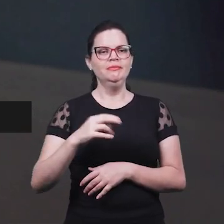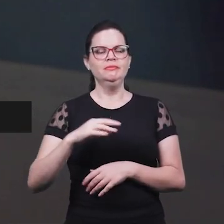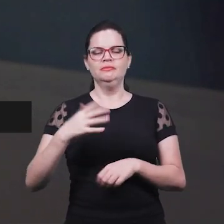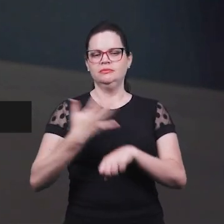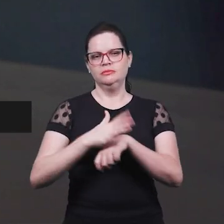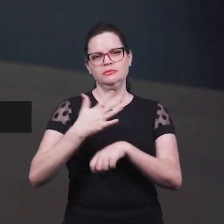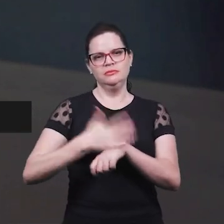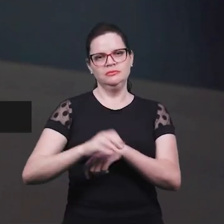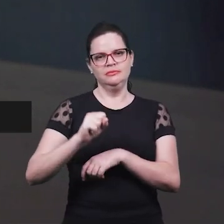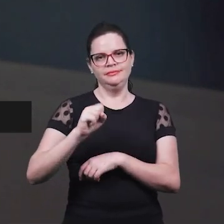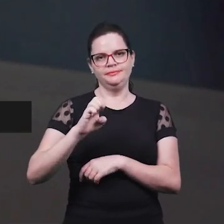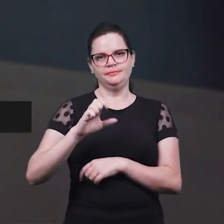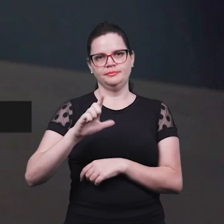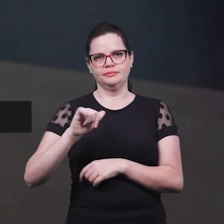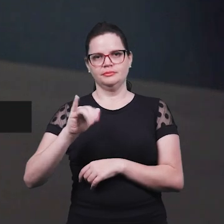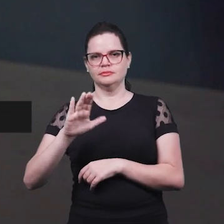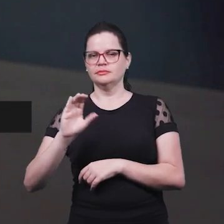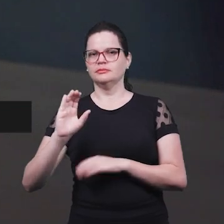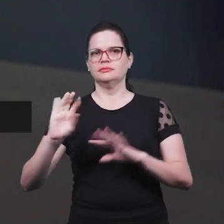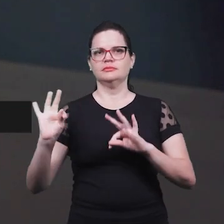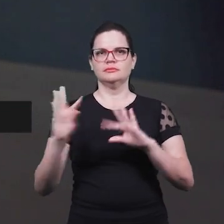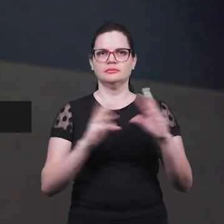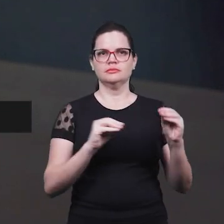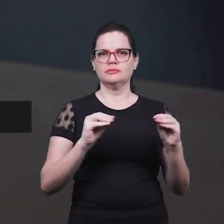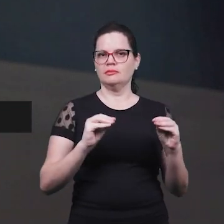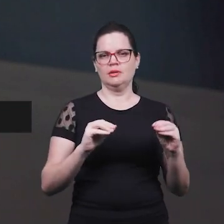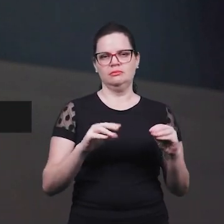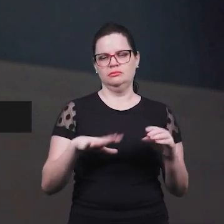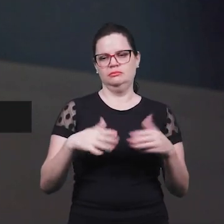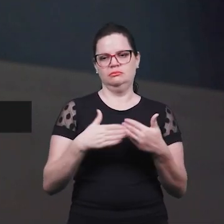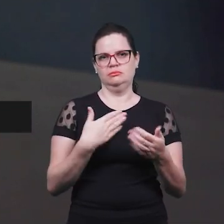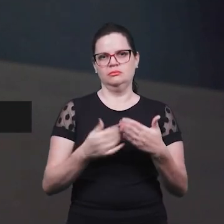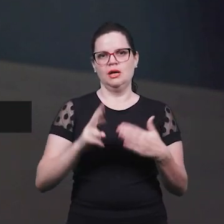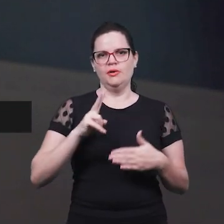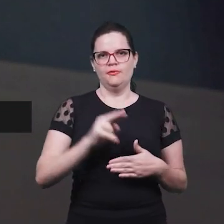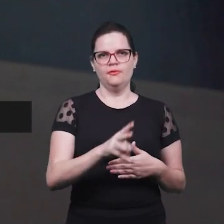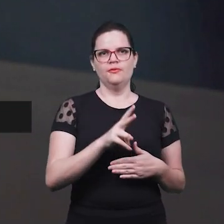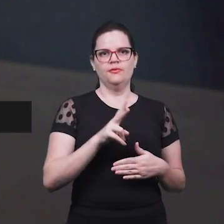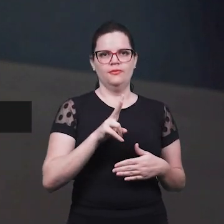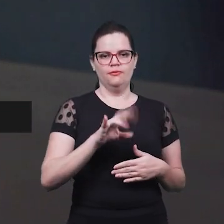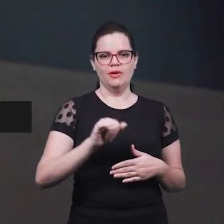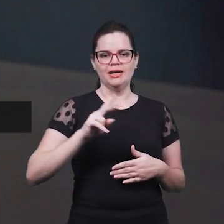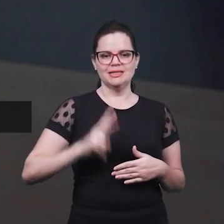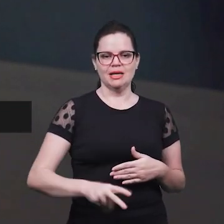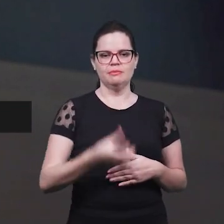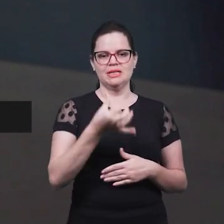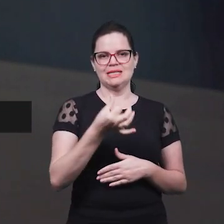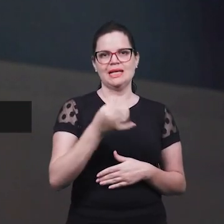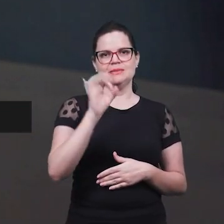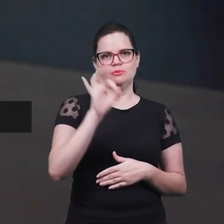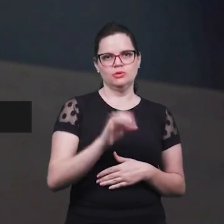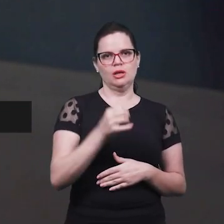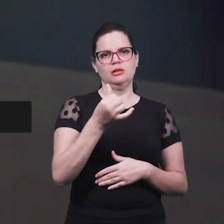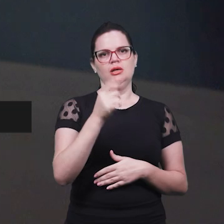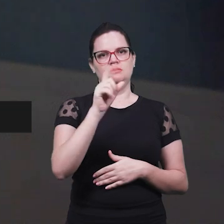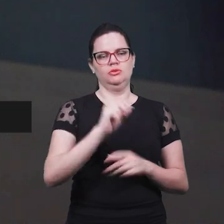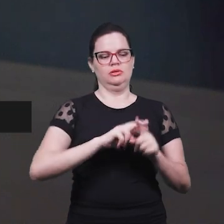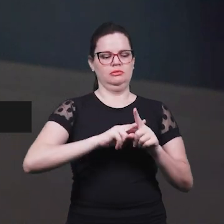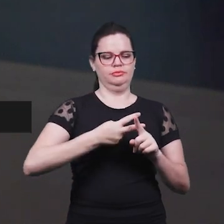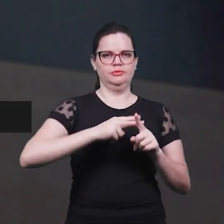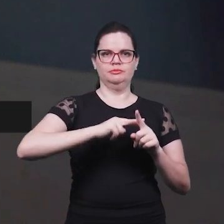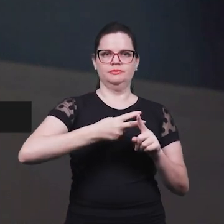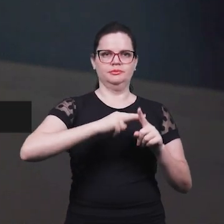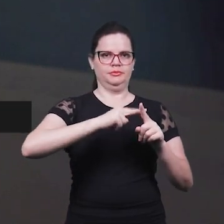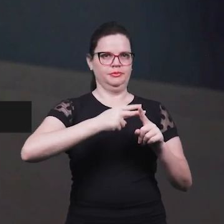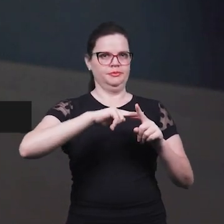Selic, o que tiver de orientação no país, elas vão ser remuneradas por 6% mais TR, certo?